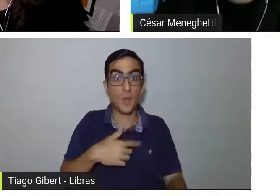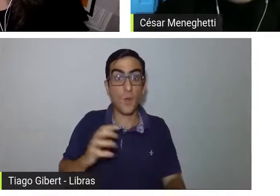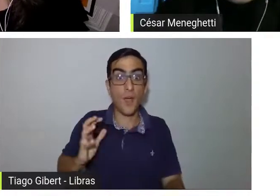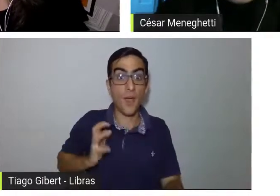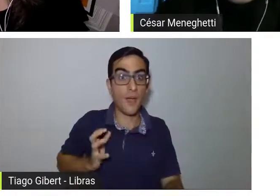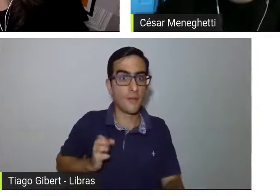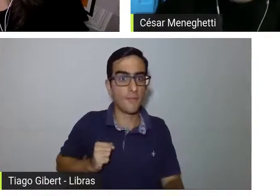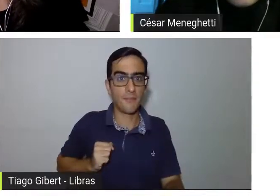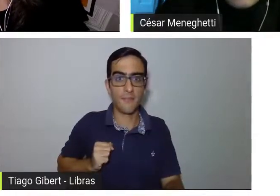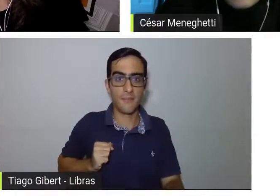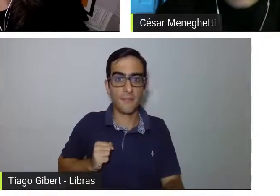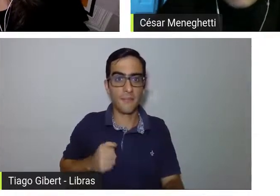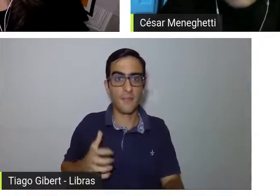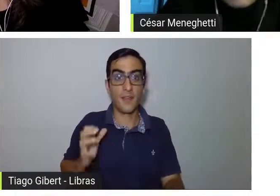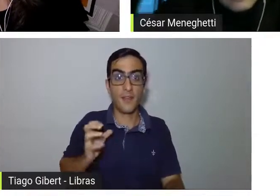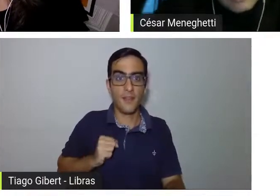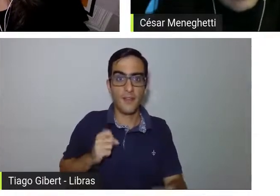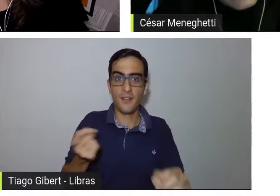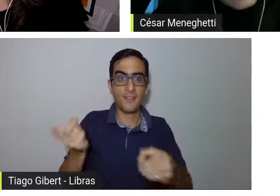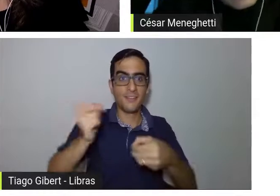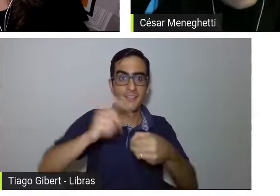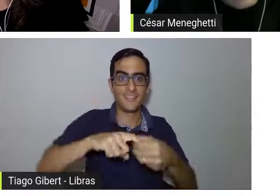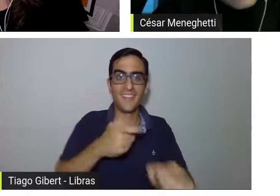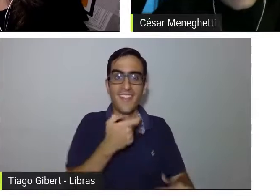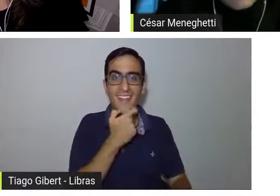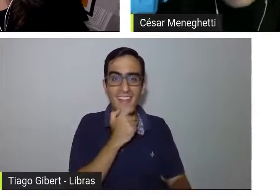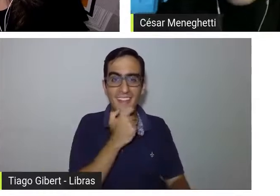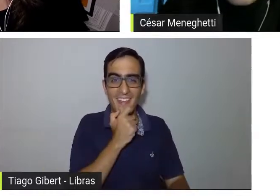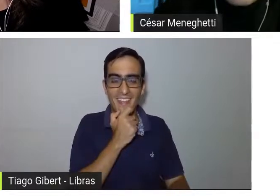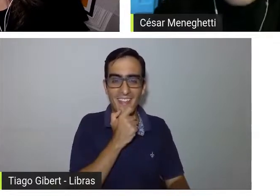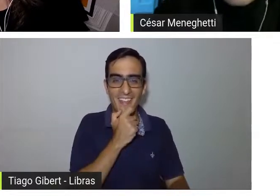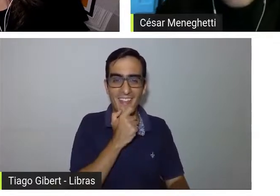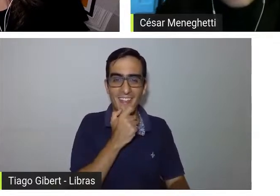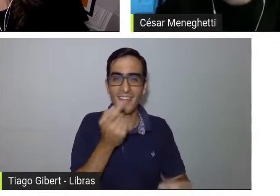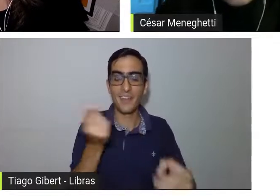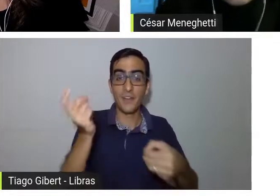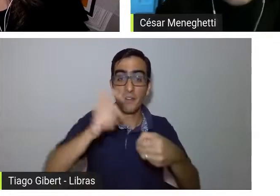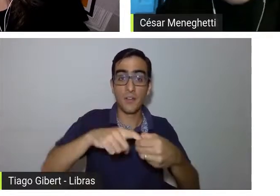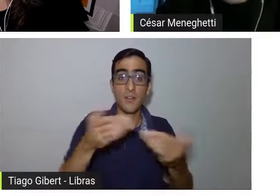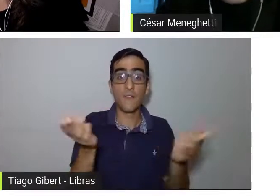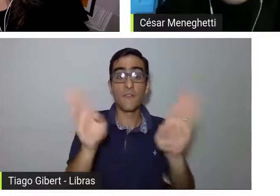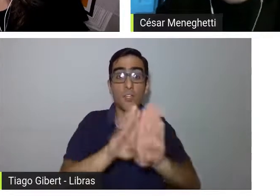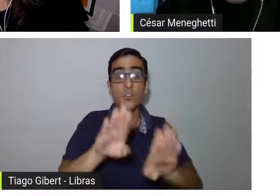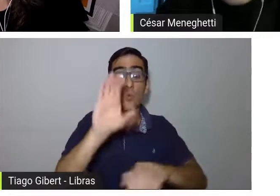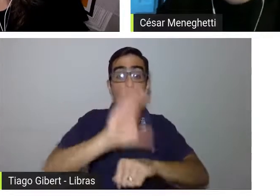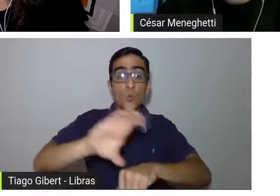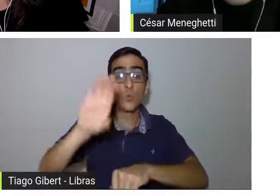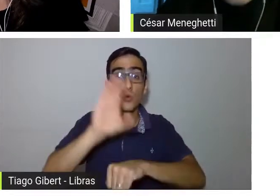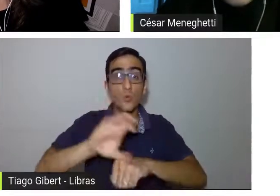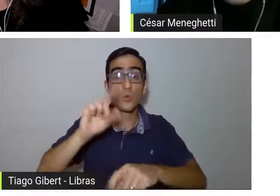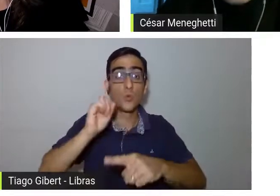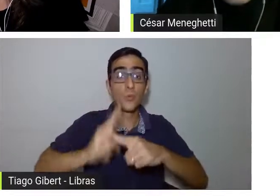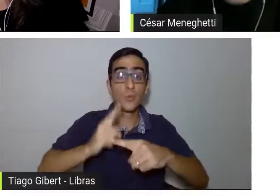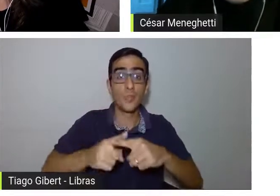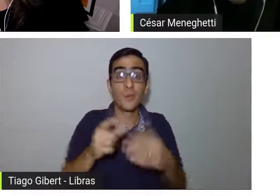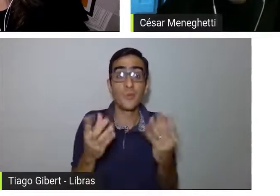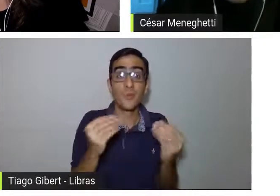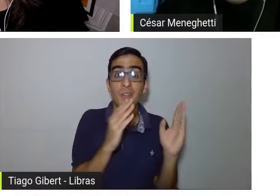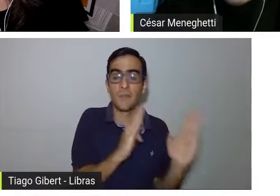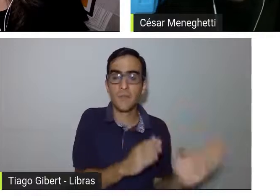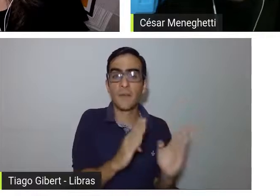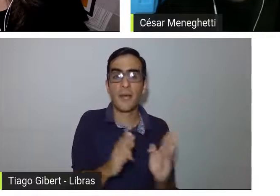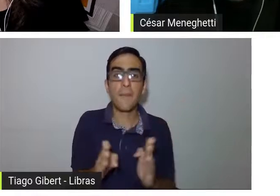eu amei. Mas eu voltei para a Inglaterra recentemente, eles fecharam o curso, porque, como eles são muito pragmáticos, eles